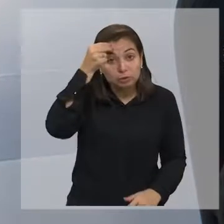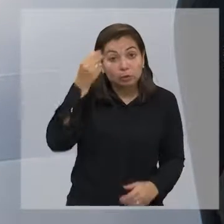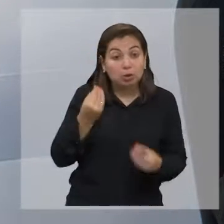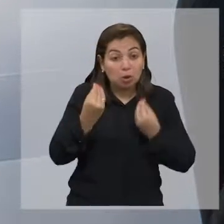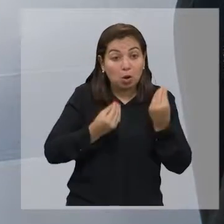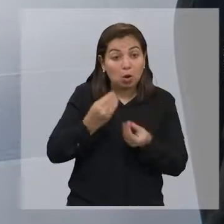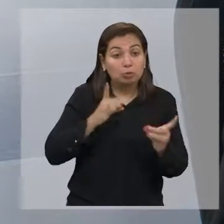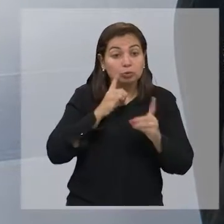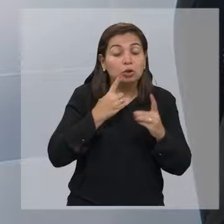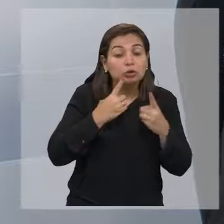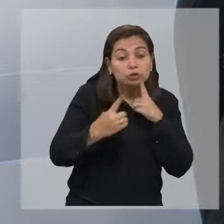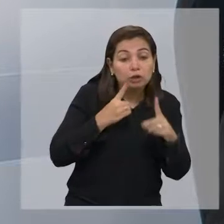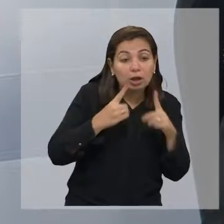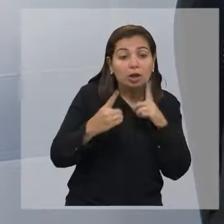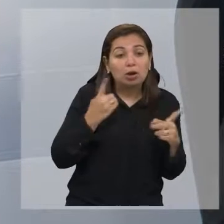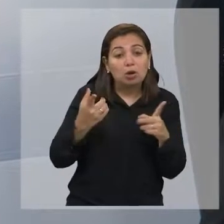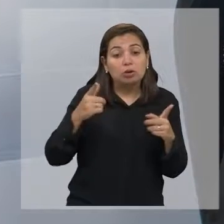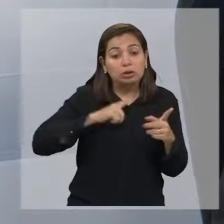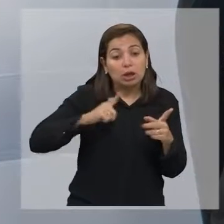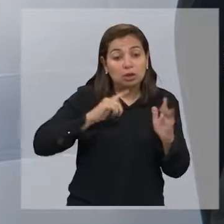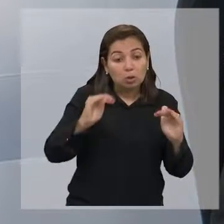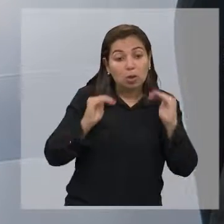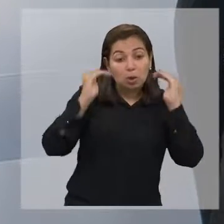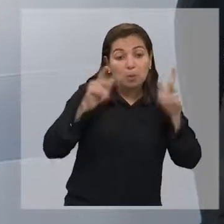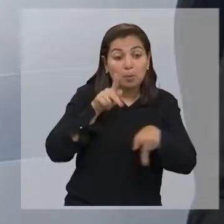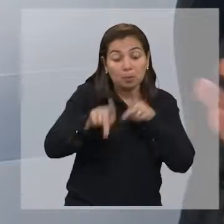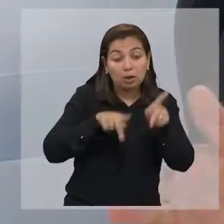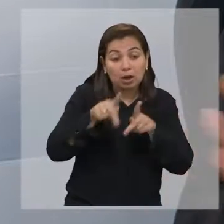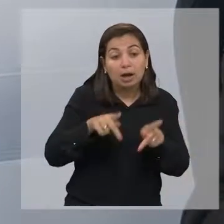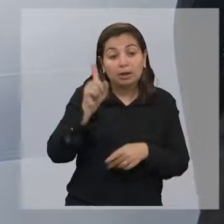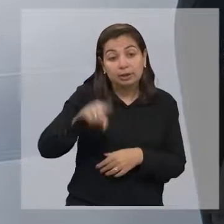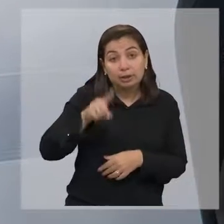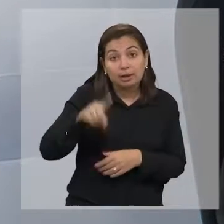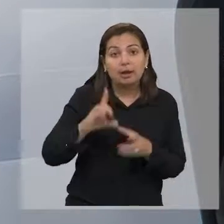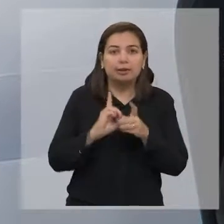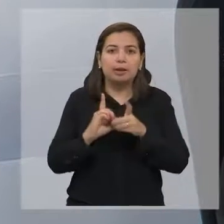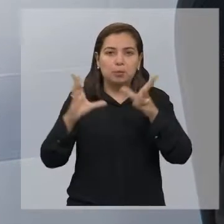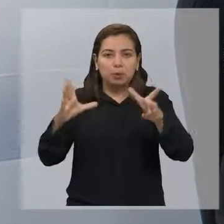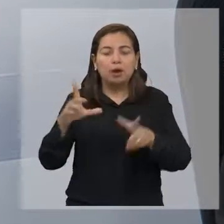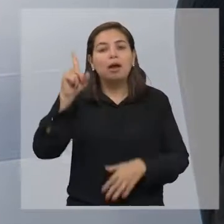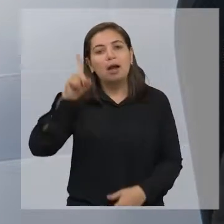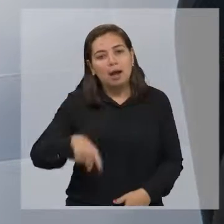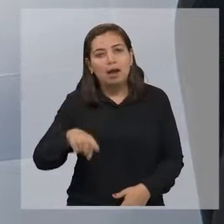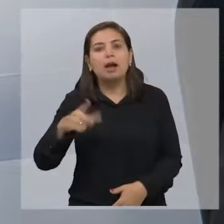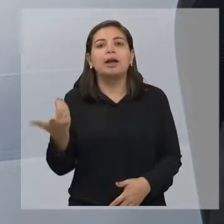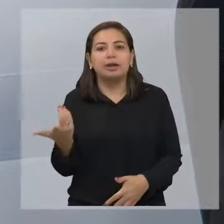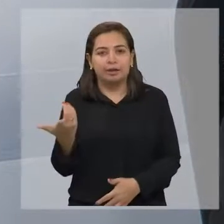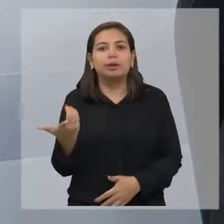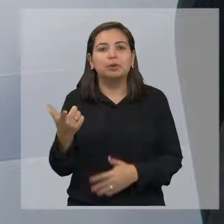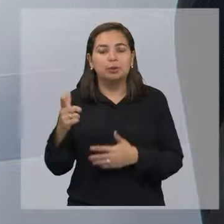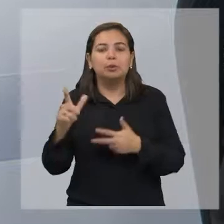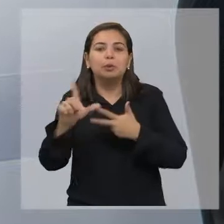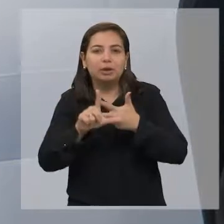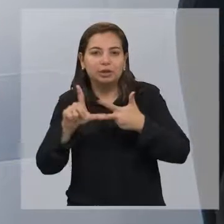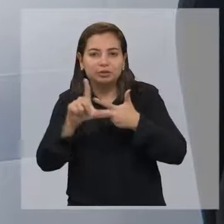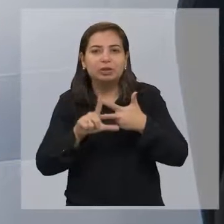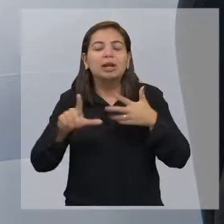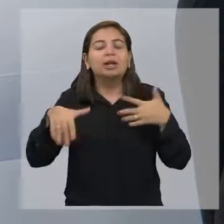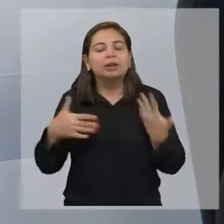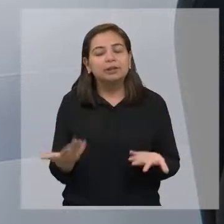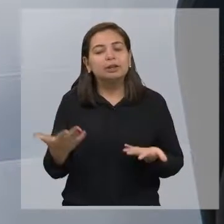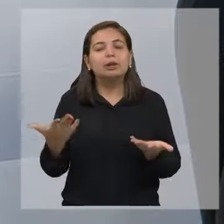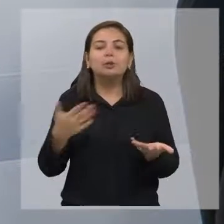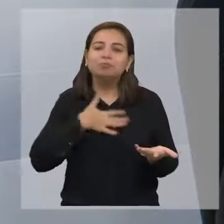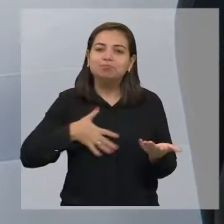a soberania da vontade popular, que é o fundamento da democracia, seja o legislativo. Então é um prazer muito grande participar aqui